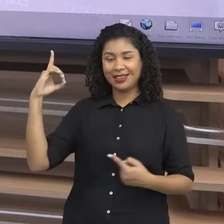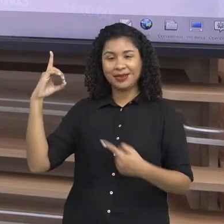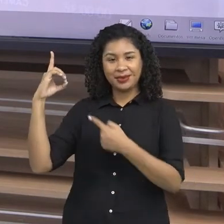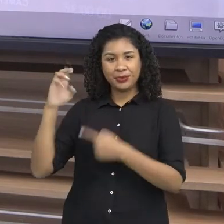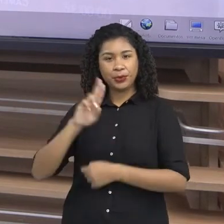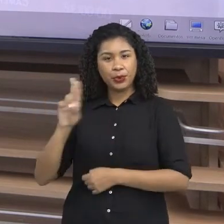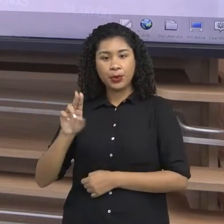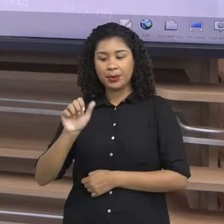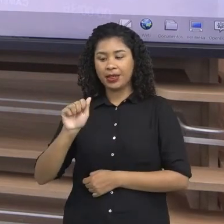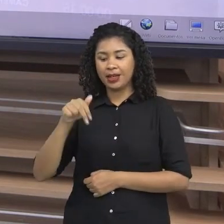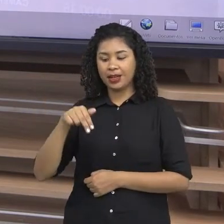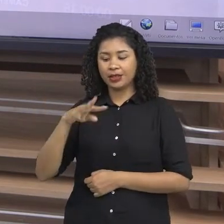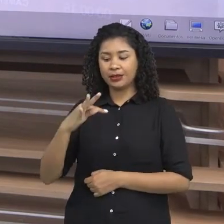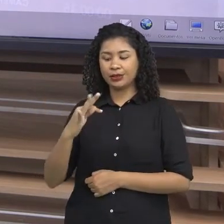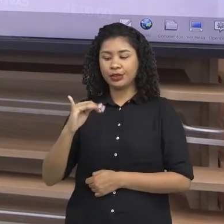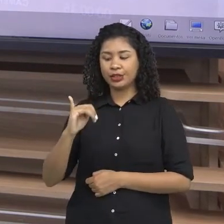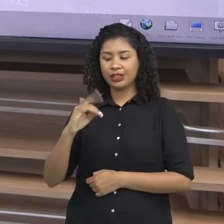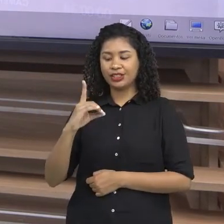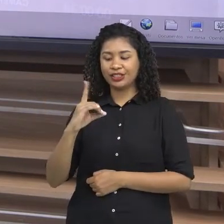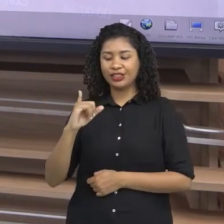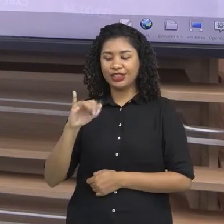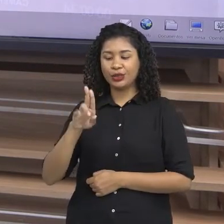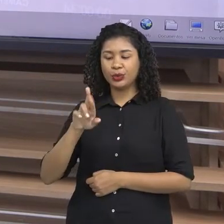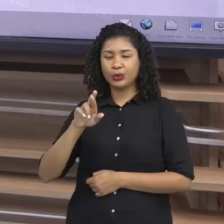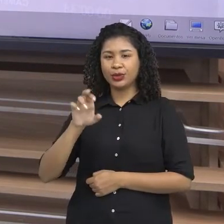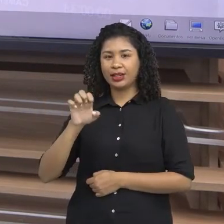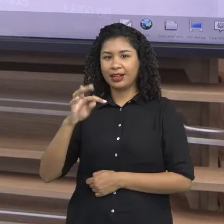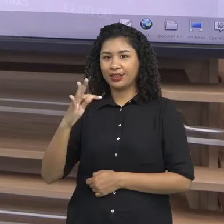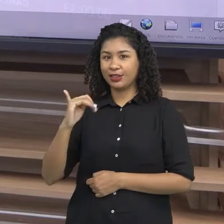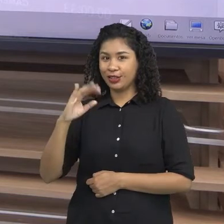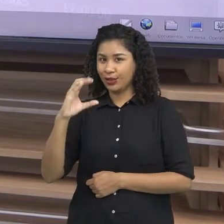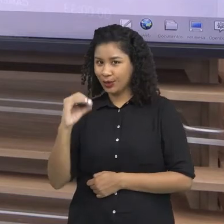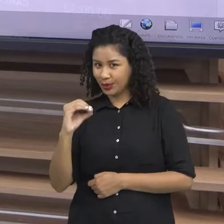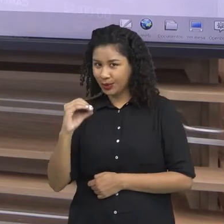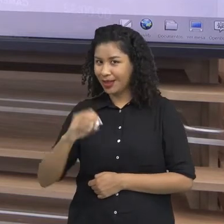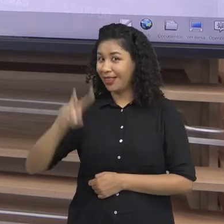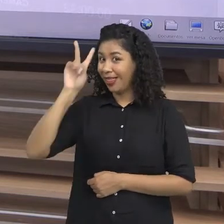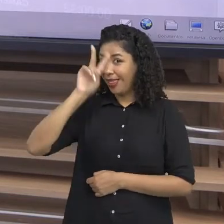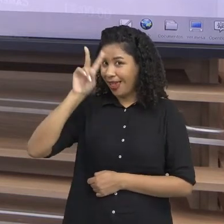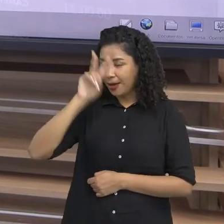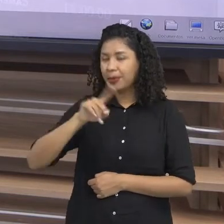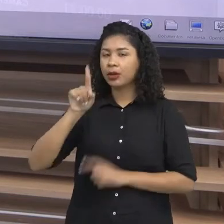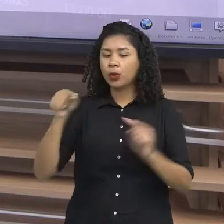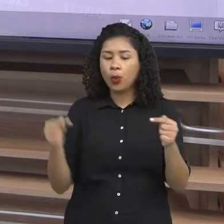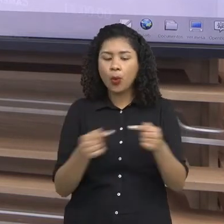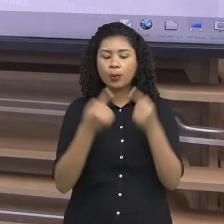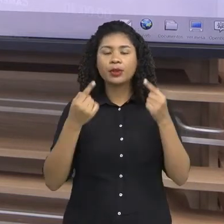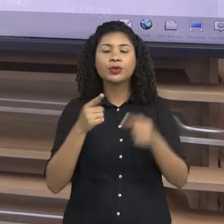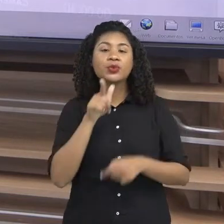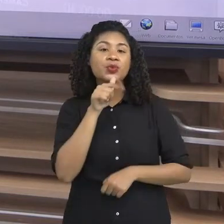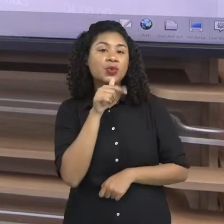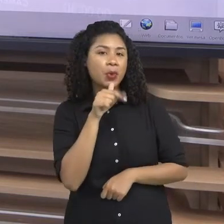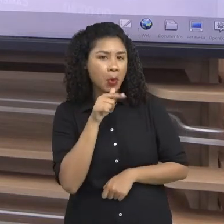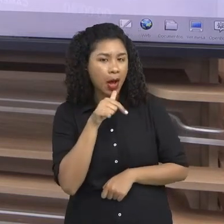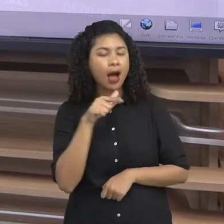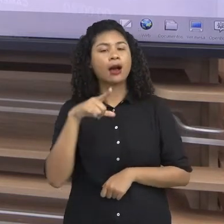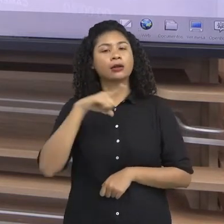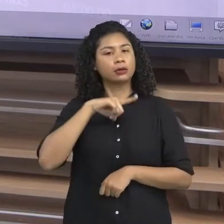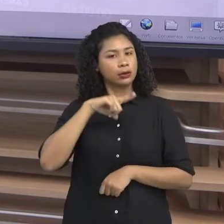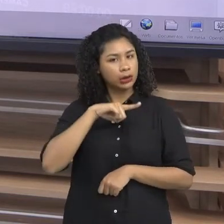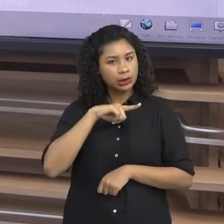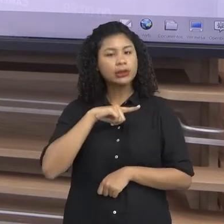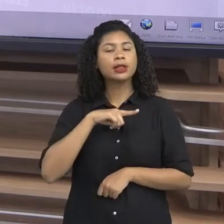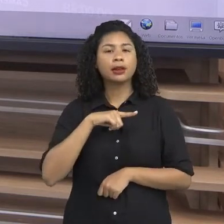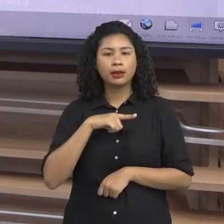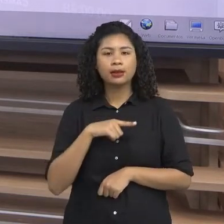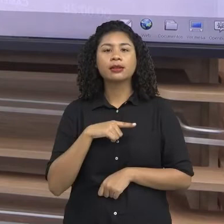hormônio antidiurético, que a gente observou que ele está relacionado com a absorção de água. Ele vai agir